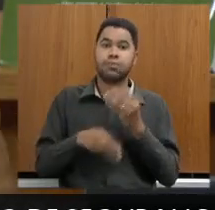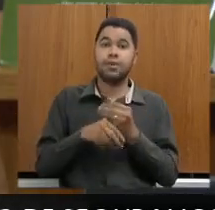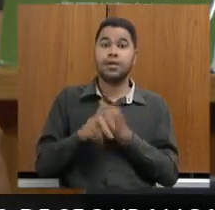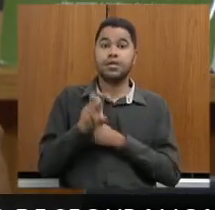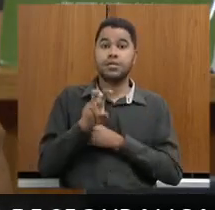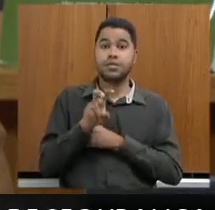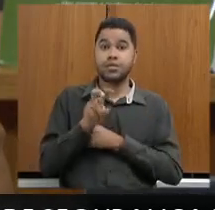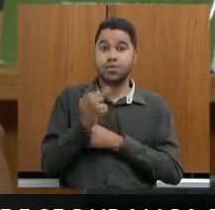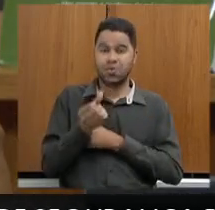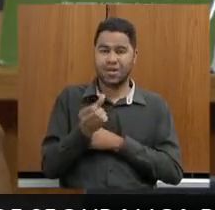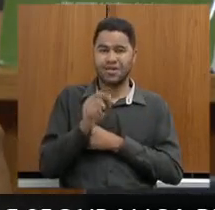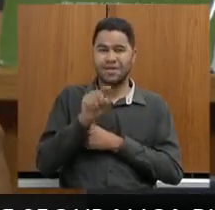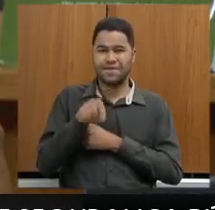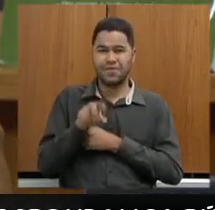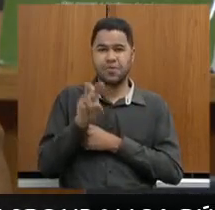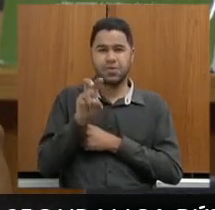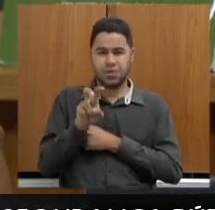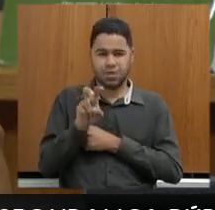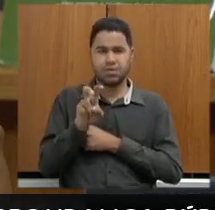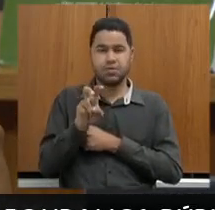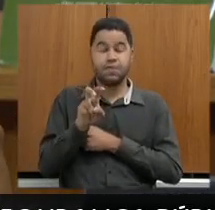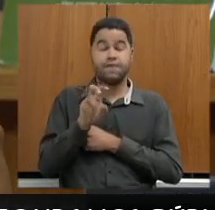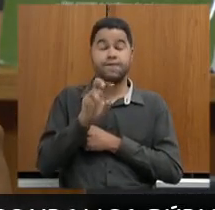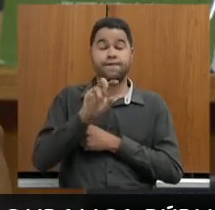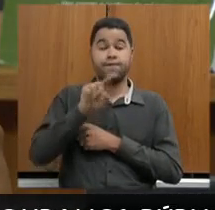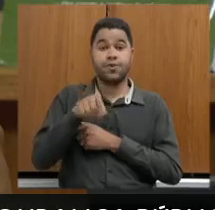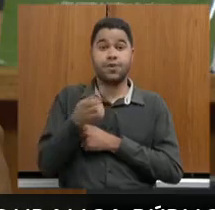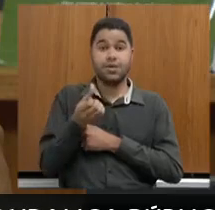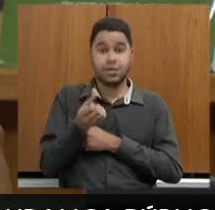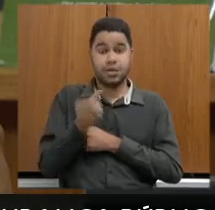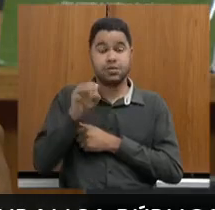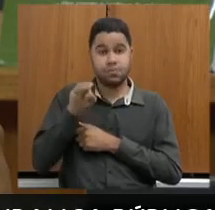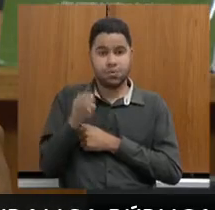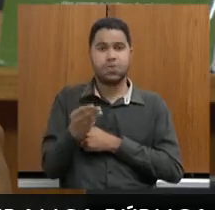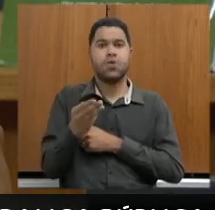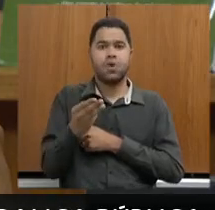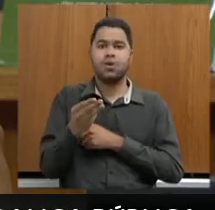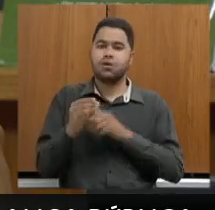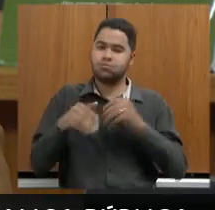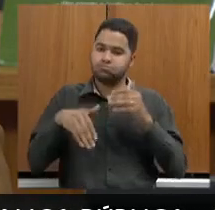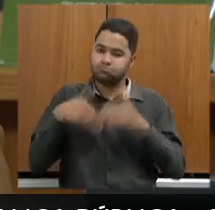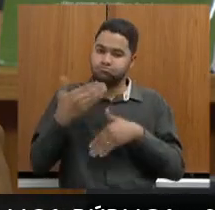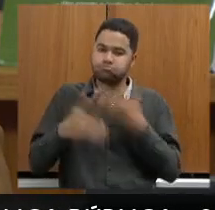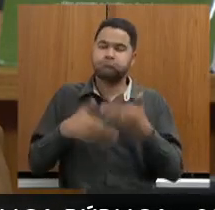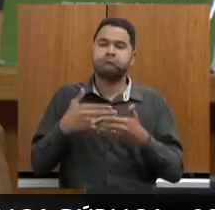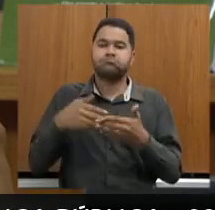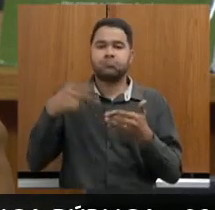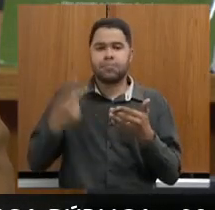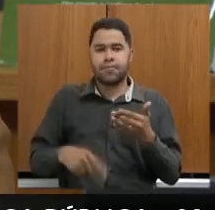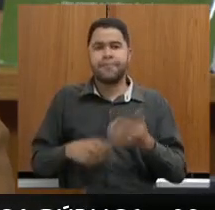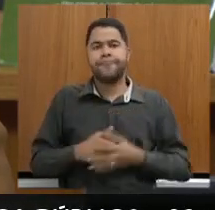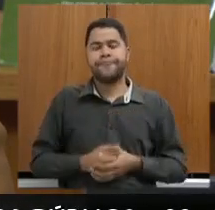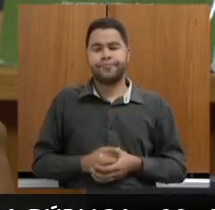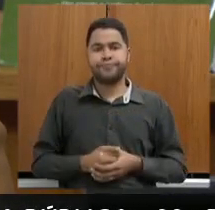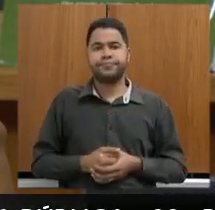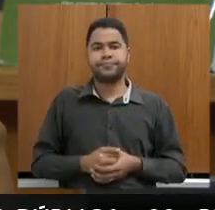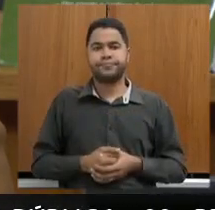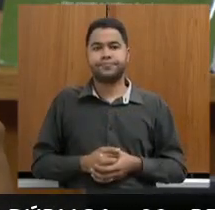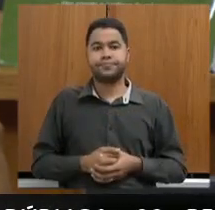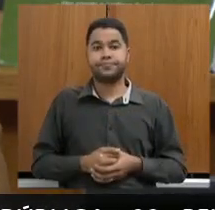foram 56,5, seis milhões né que tem fortalecido a nossa polícia militar